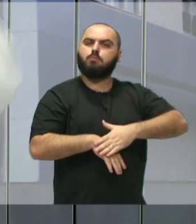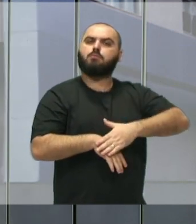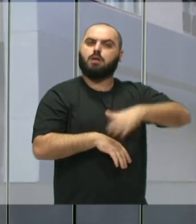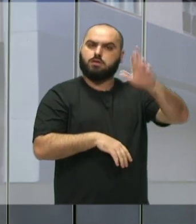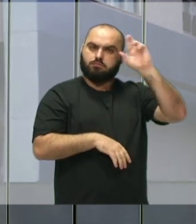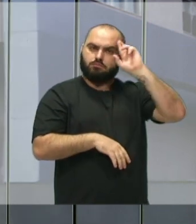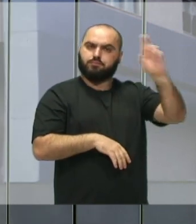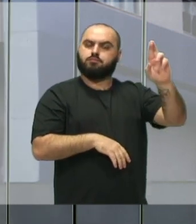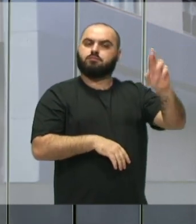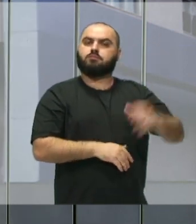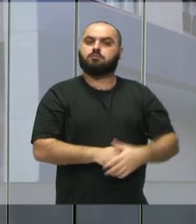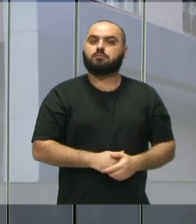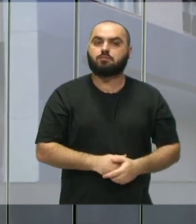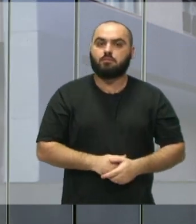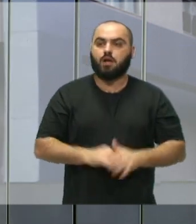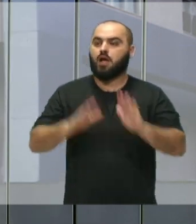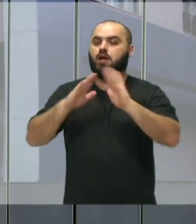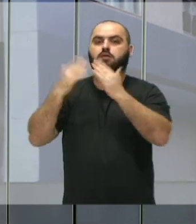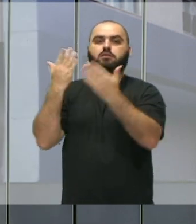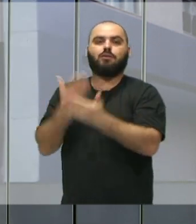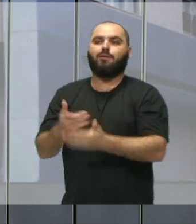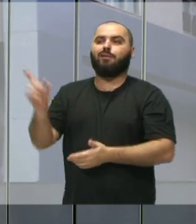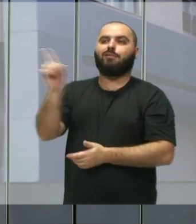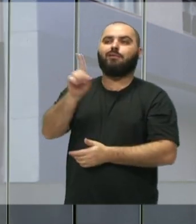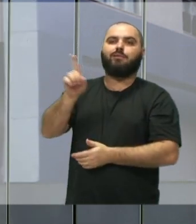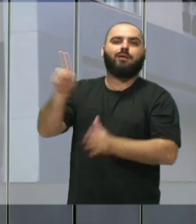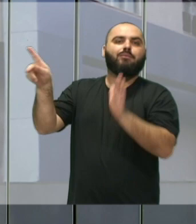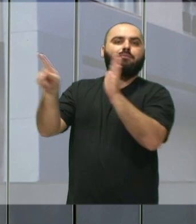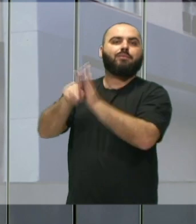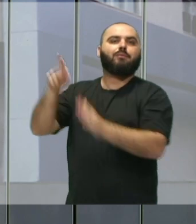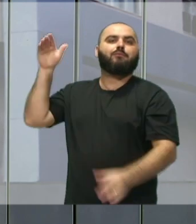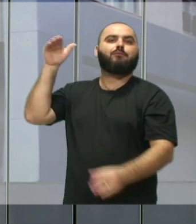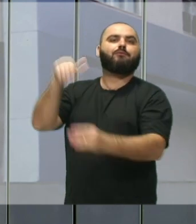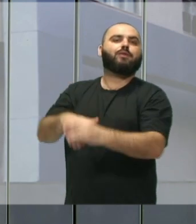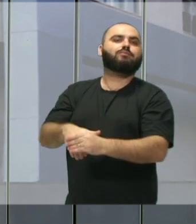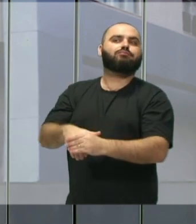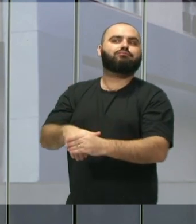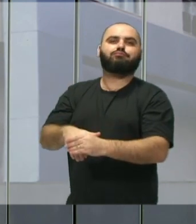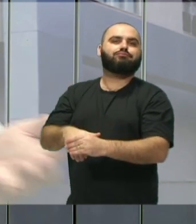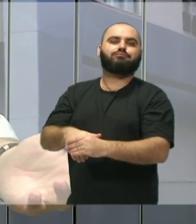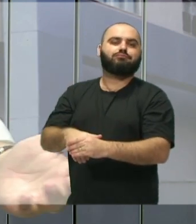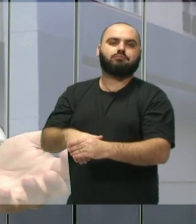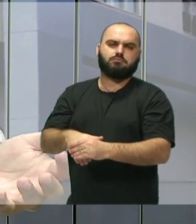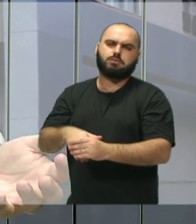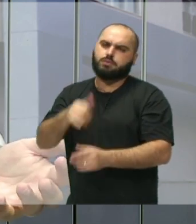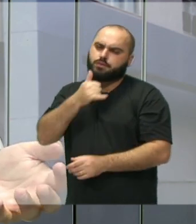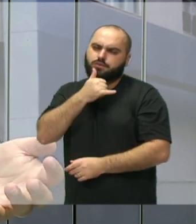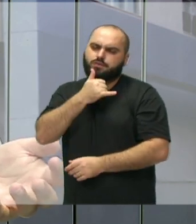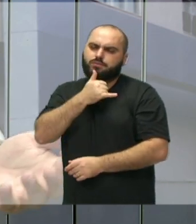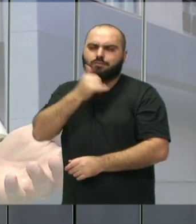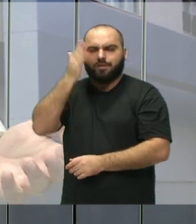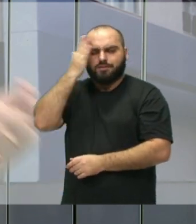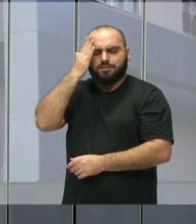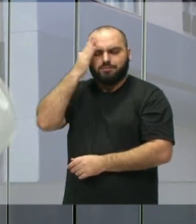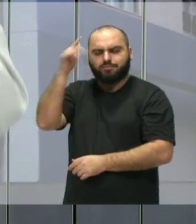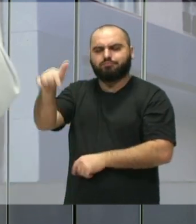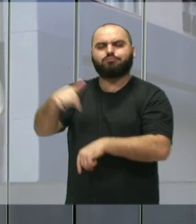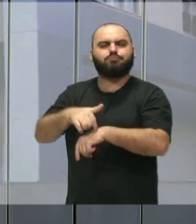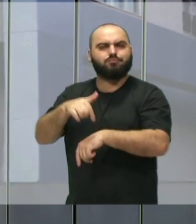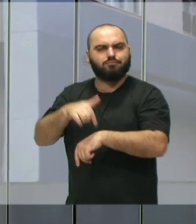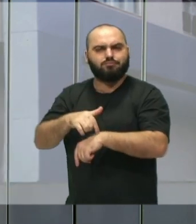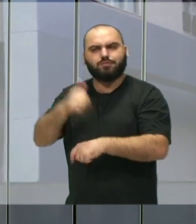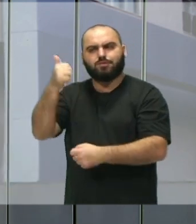a escola não vira palanque eleitoral, porque, infelizmente, a gente sabe como é que é esse processo.